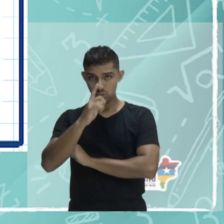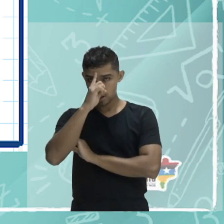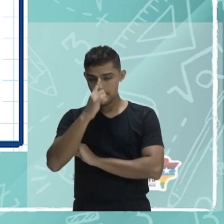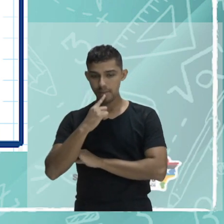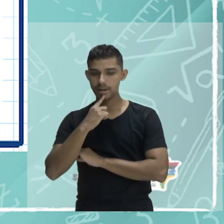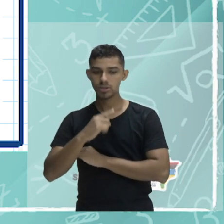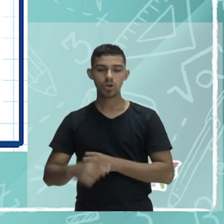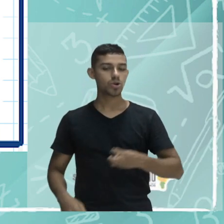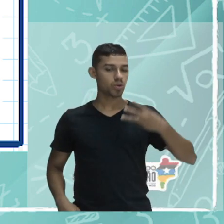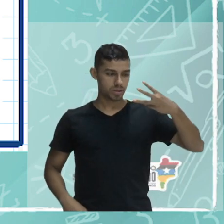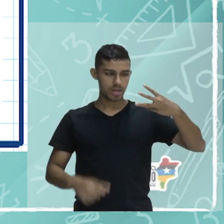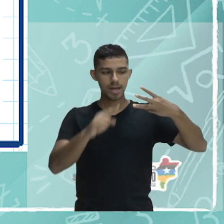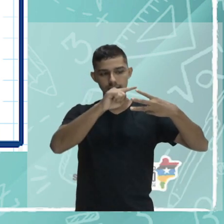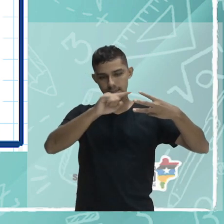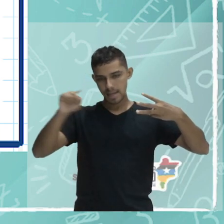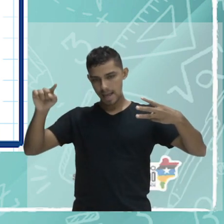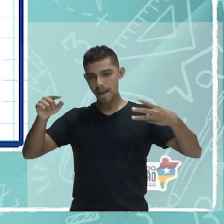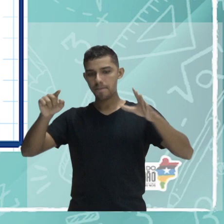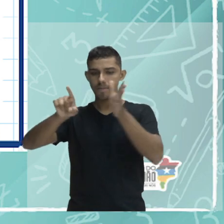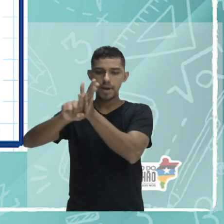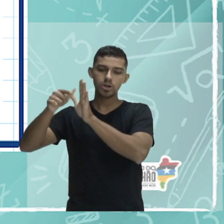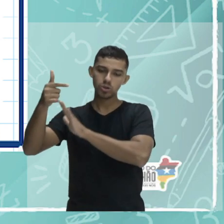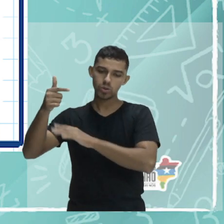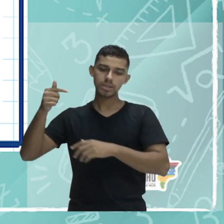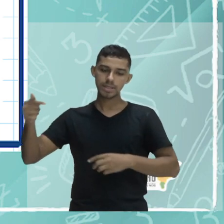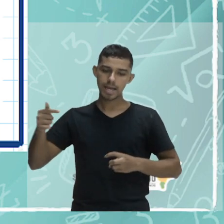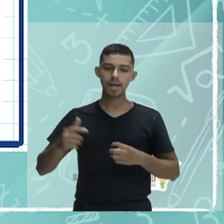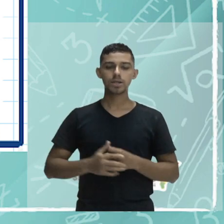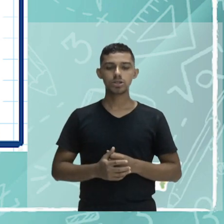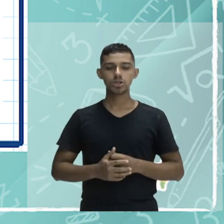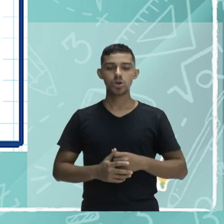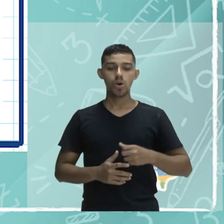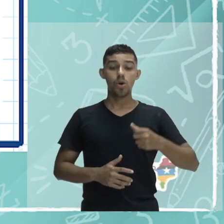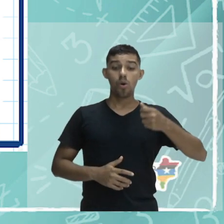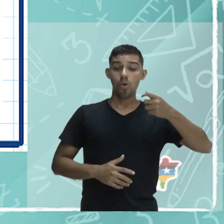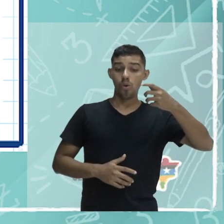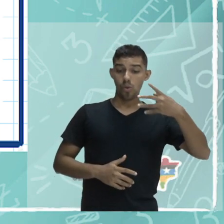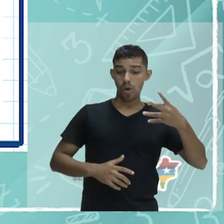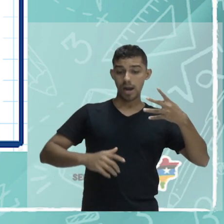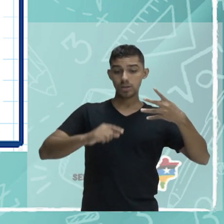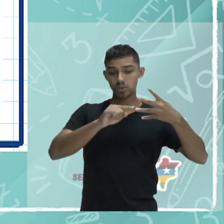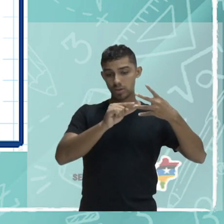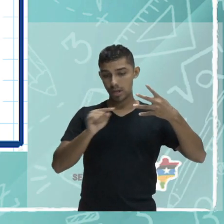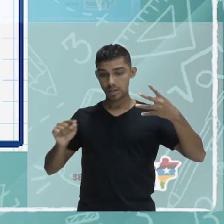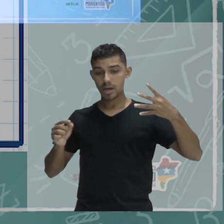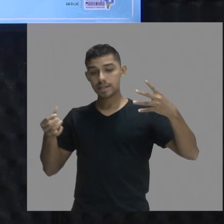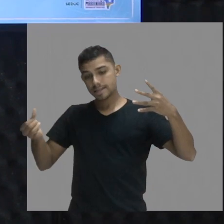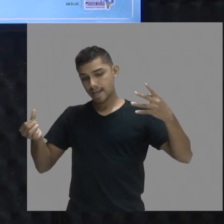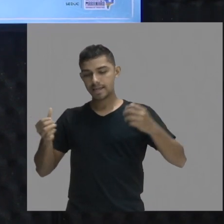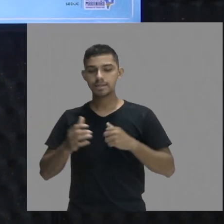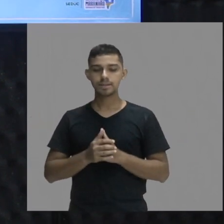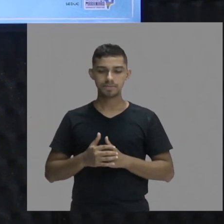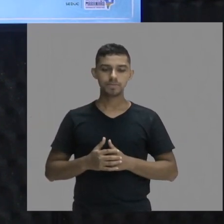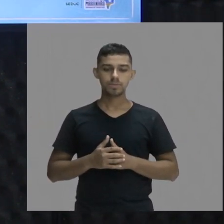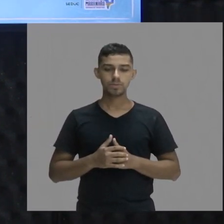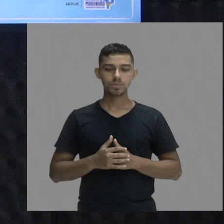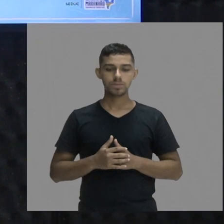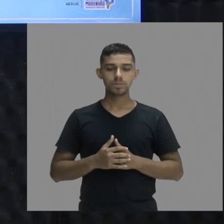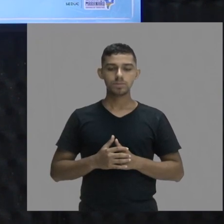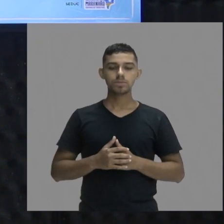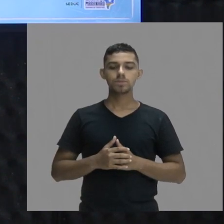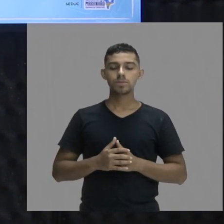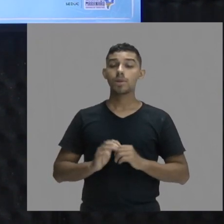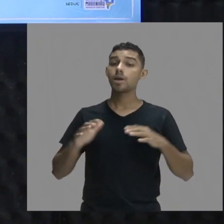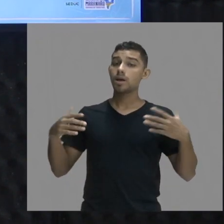3 está associado ao menos 2, o 7. O 4 está associado ao 6. Então já não tem esse emaranhado todo. Então quando